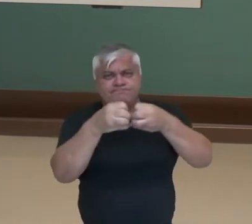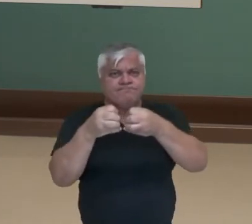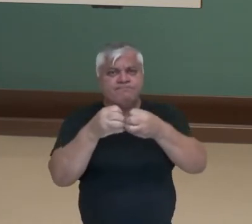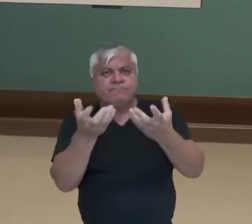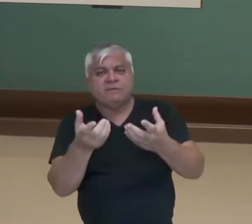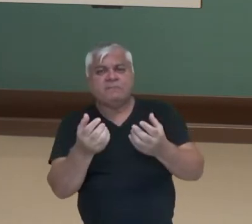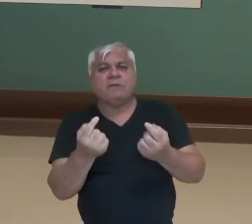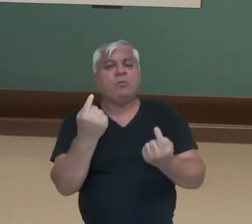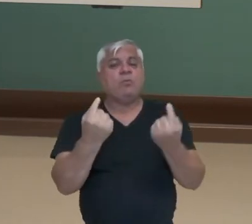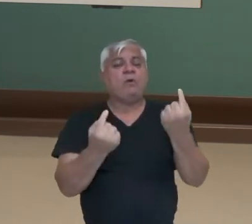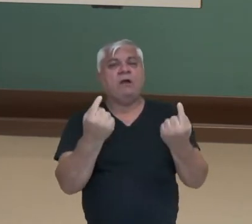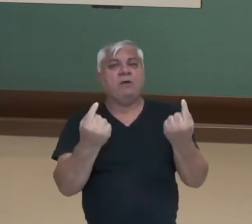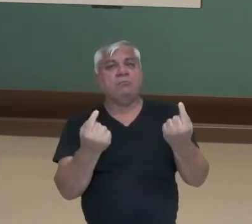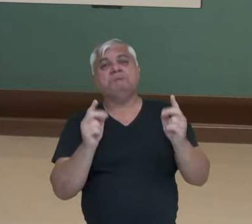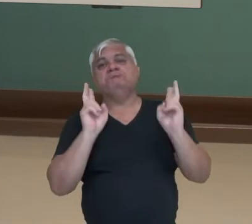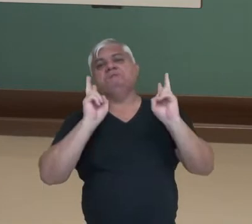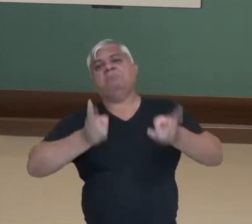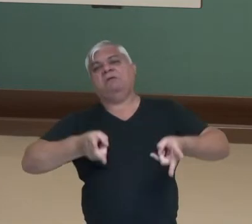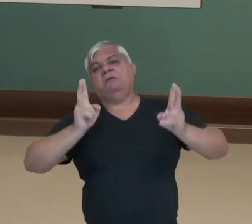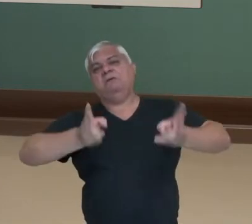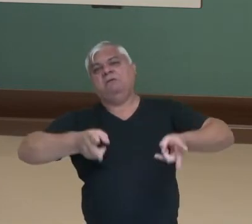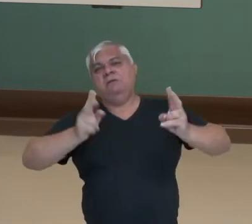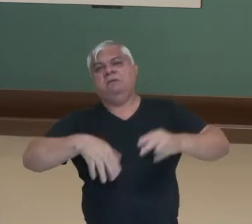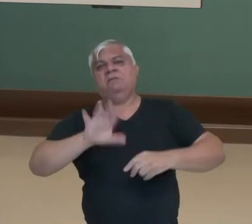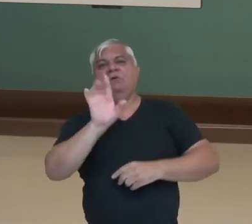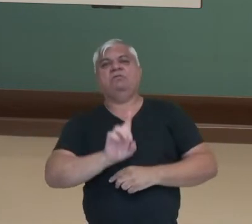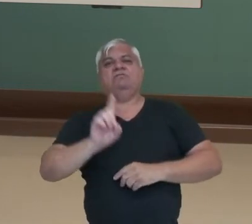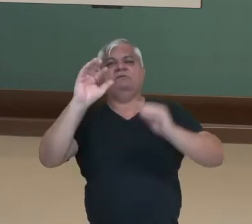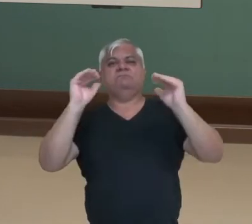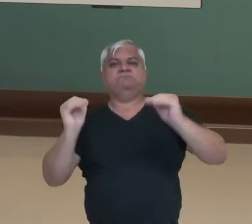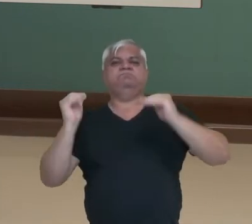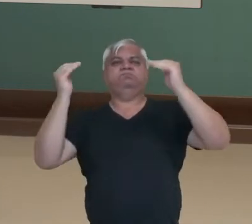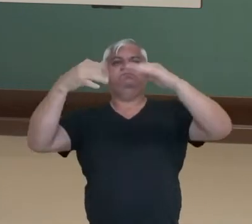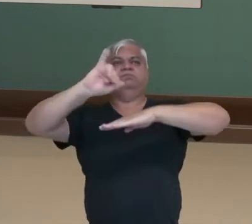mas ambos, mesma função, Deus acima de todos.